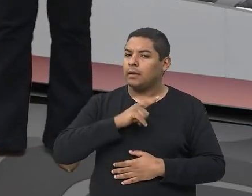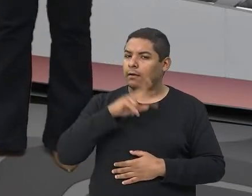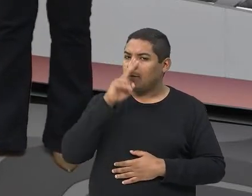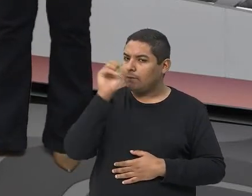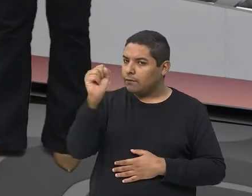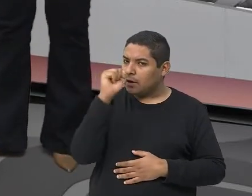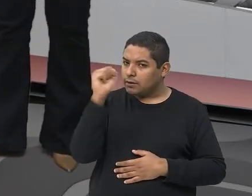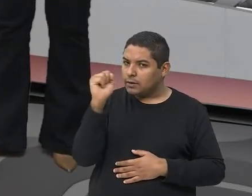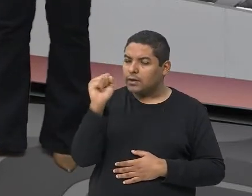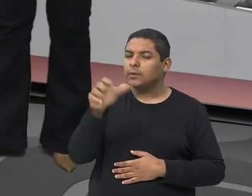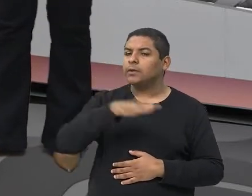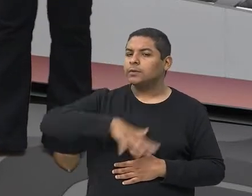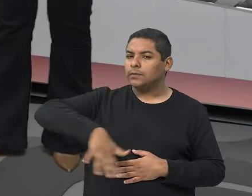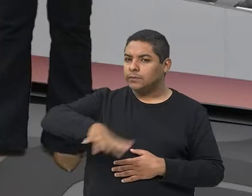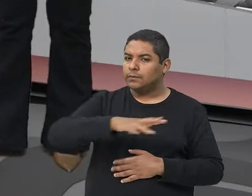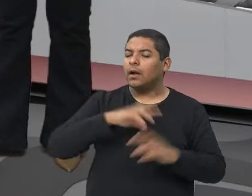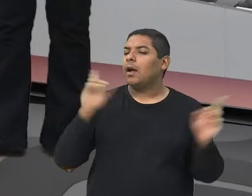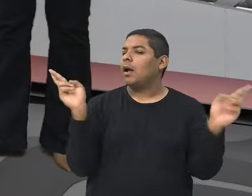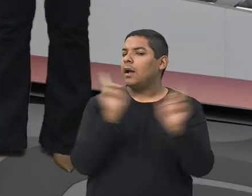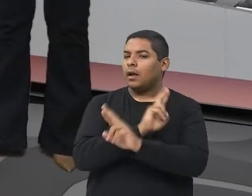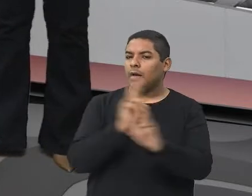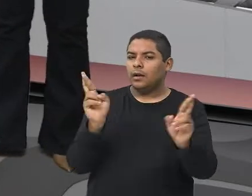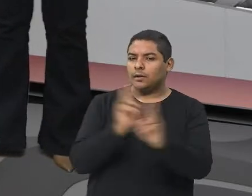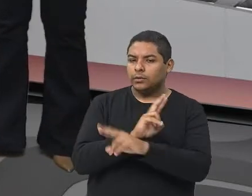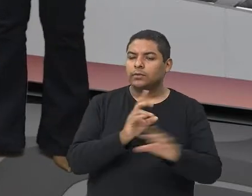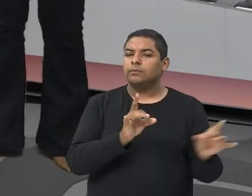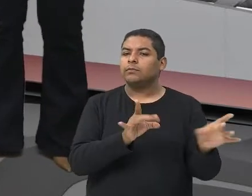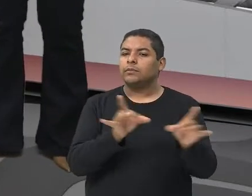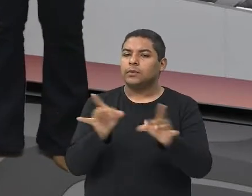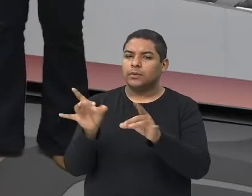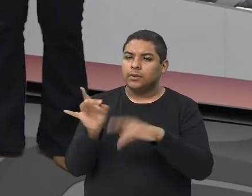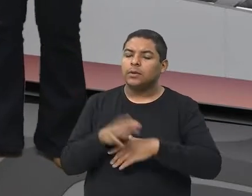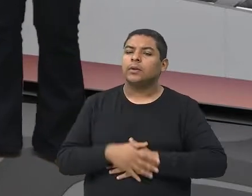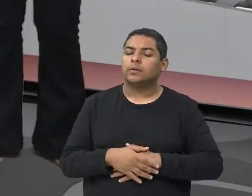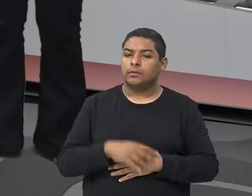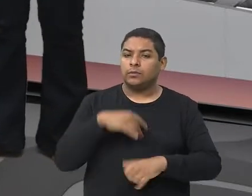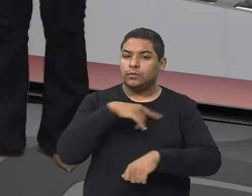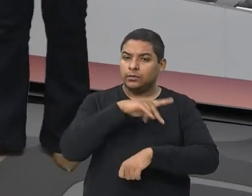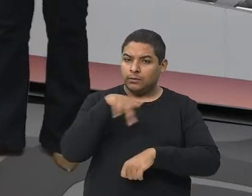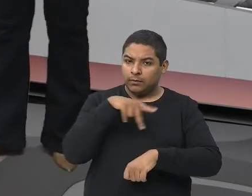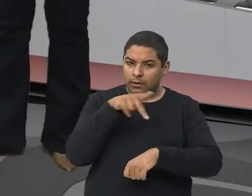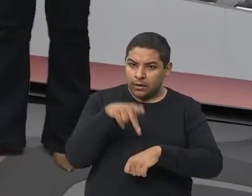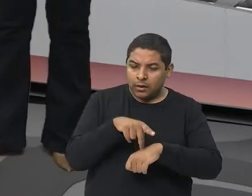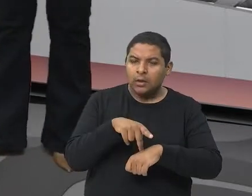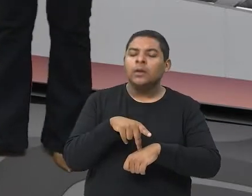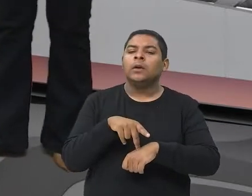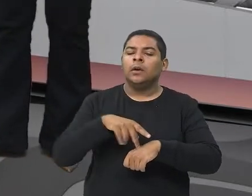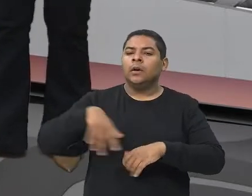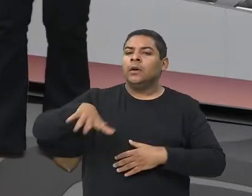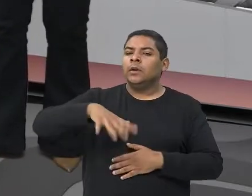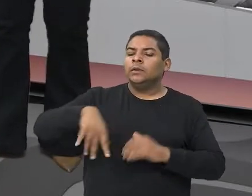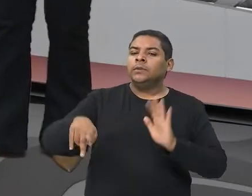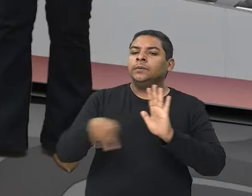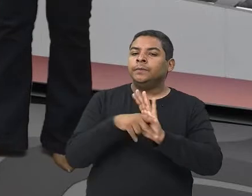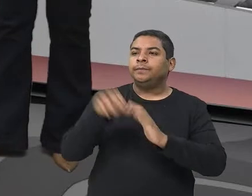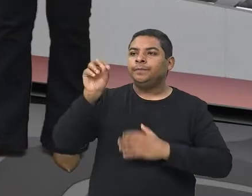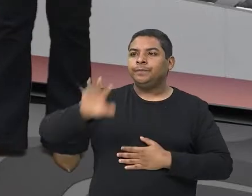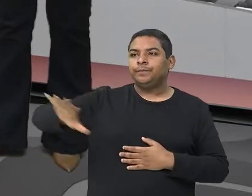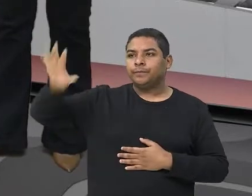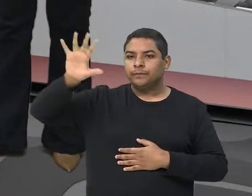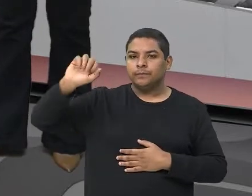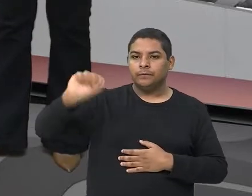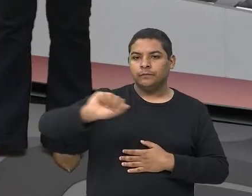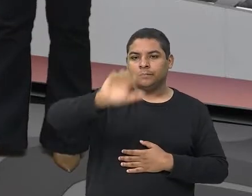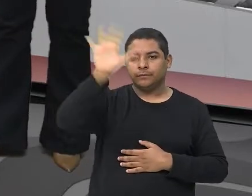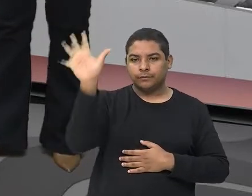fortalecido aí cada vez mais essas relações comerciais aí dos países da Oceania com os países asiáticos e também com